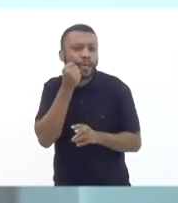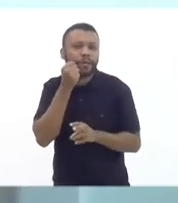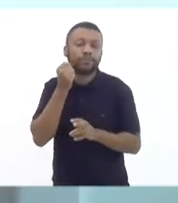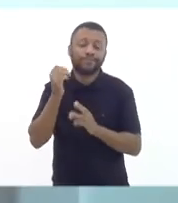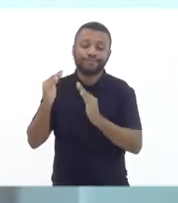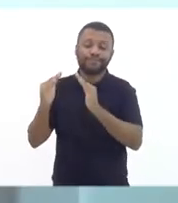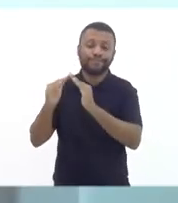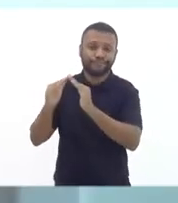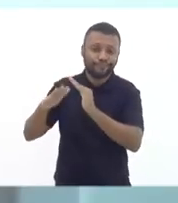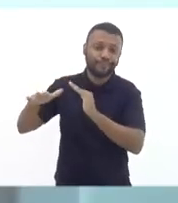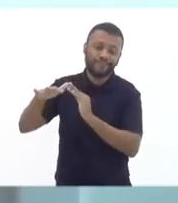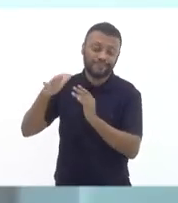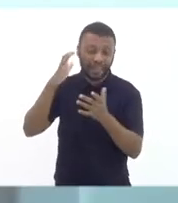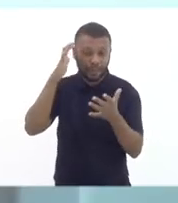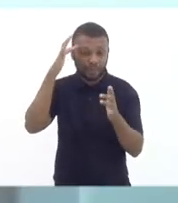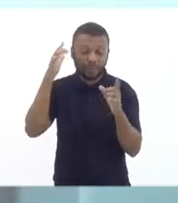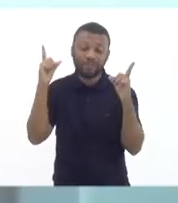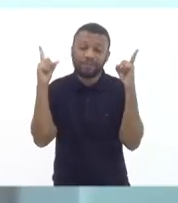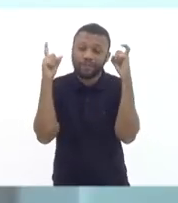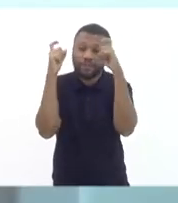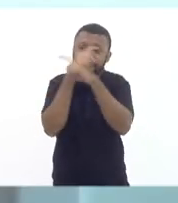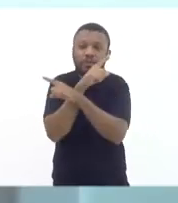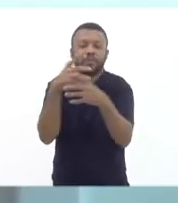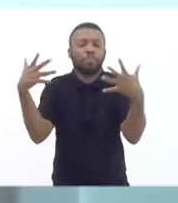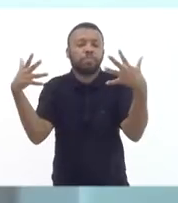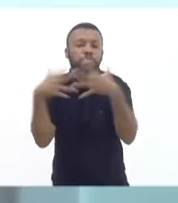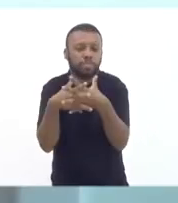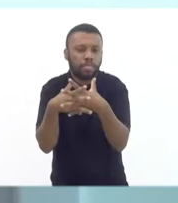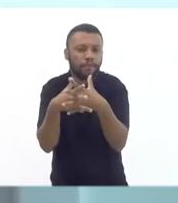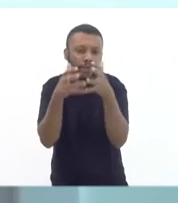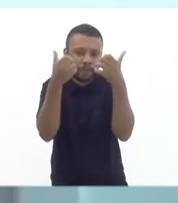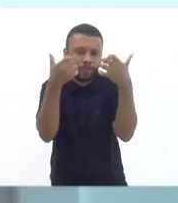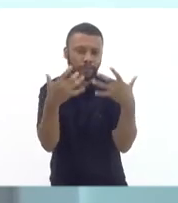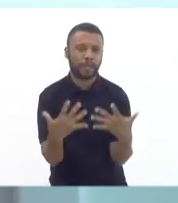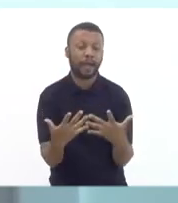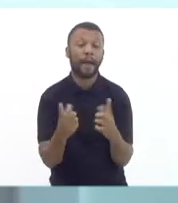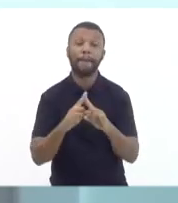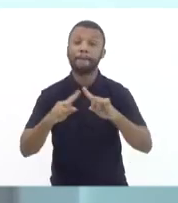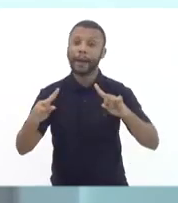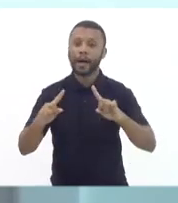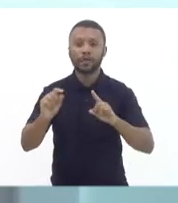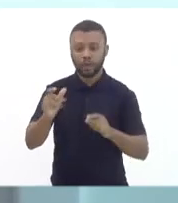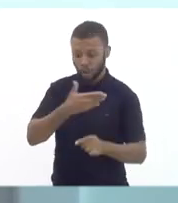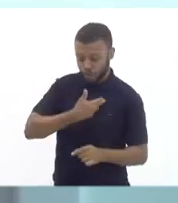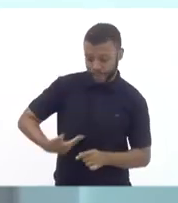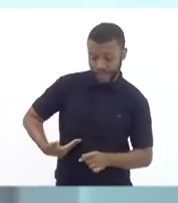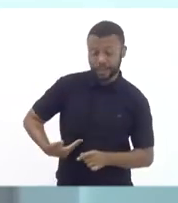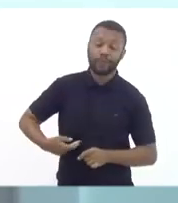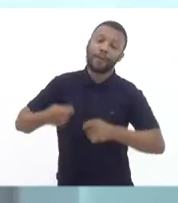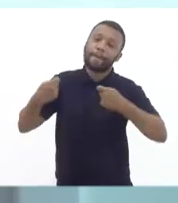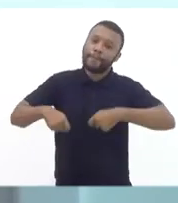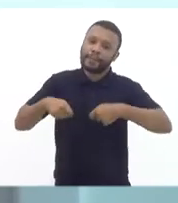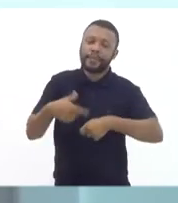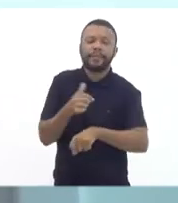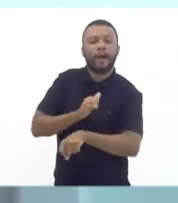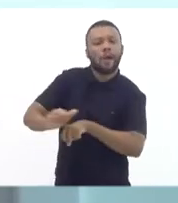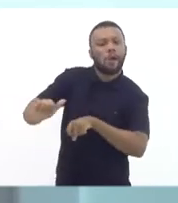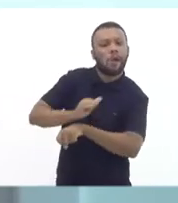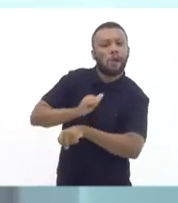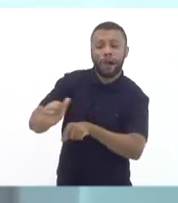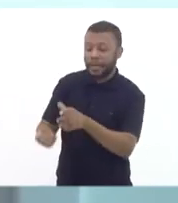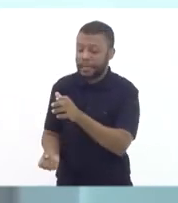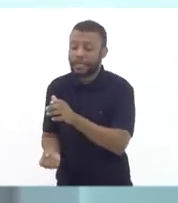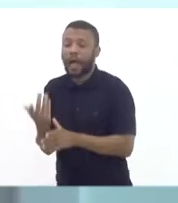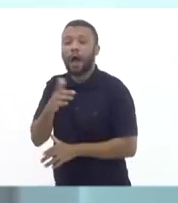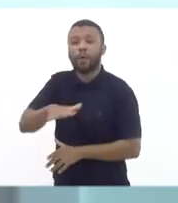é uma situação que é difícil de você pontuar. Mas a necessidade do Estado criar um espaço para que se